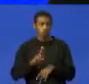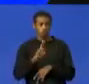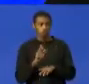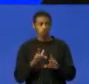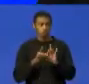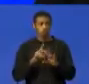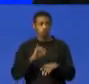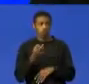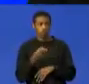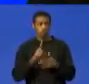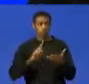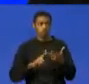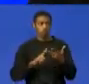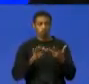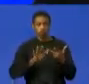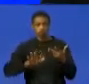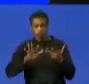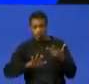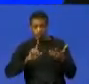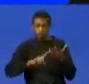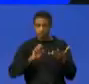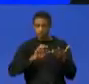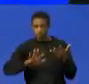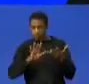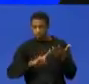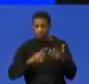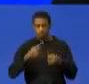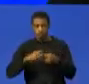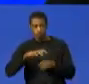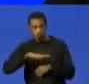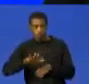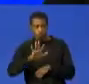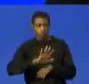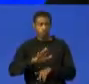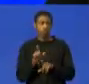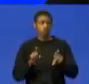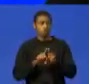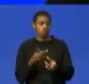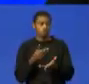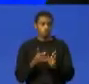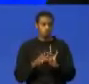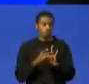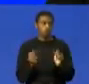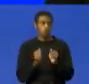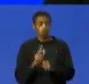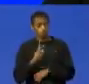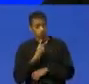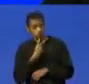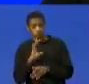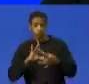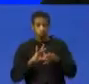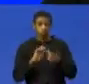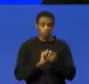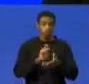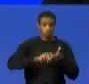União, estados e municípios. O setor privado, ele participa de forma complementar mediante contratos